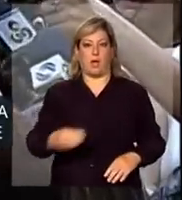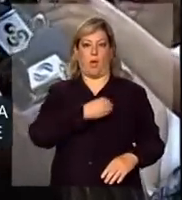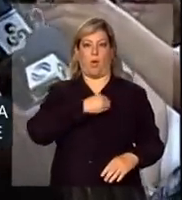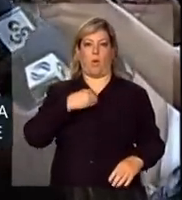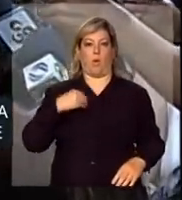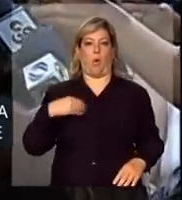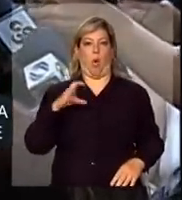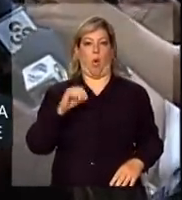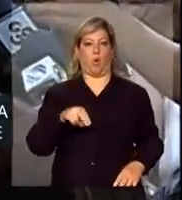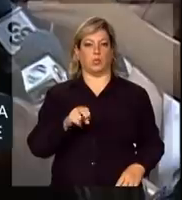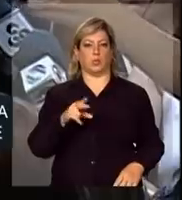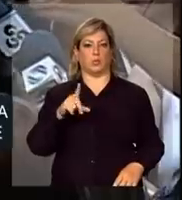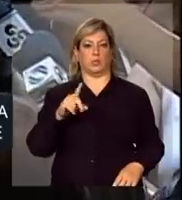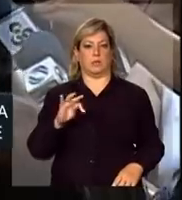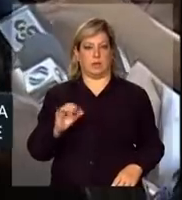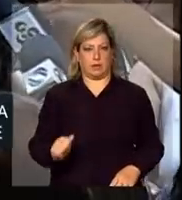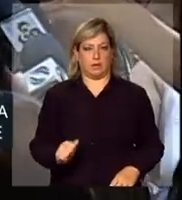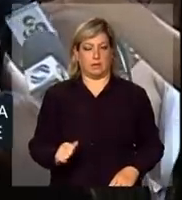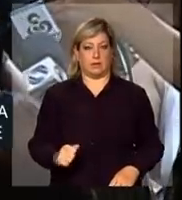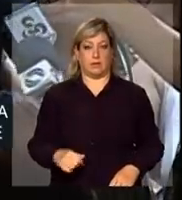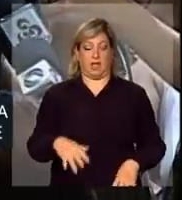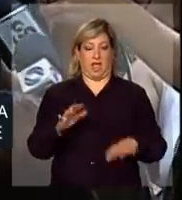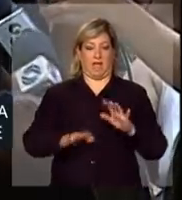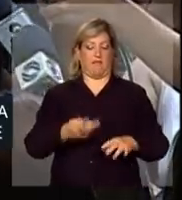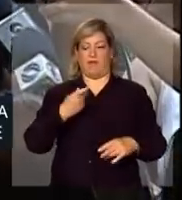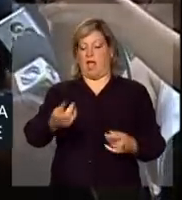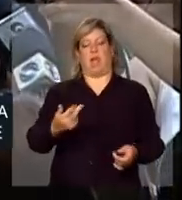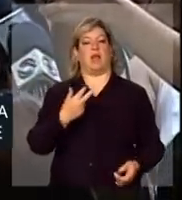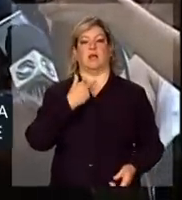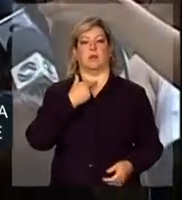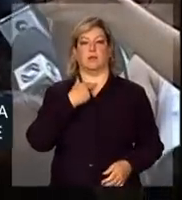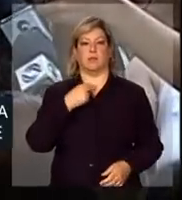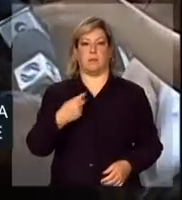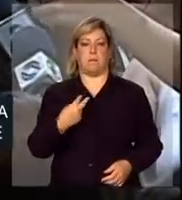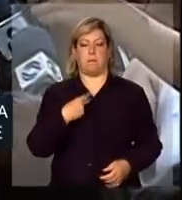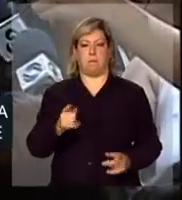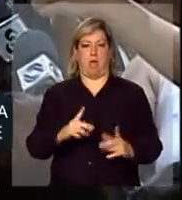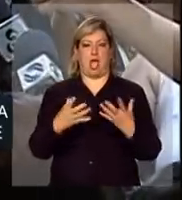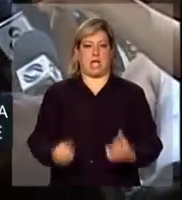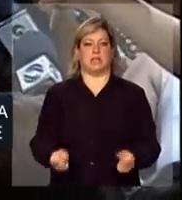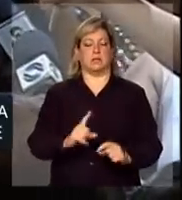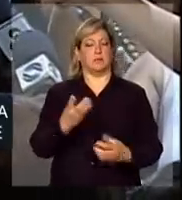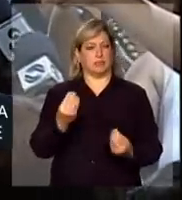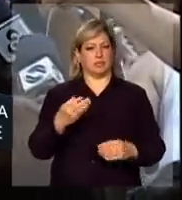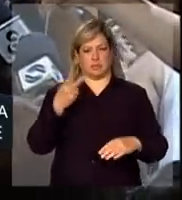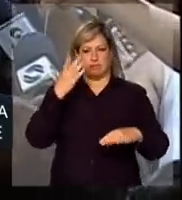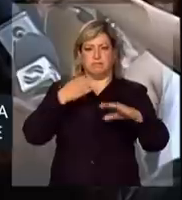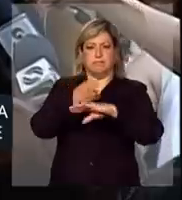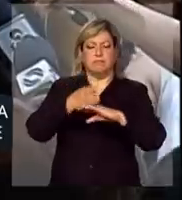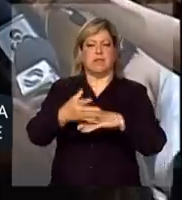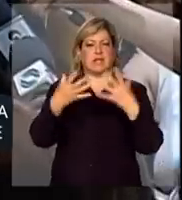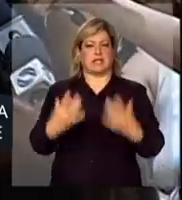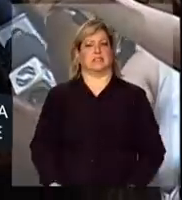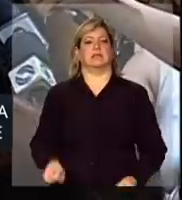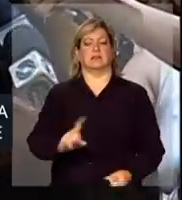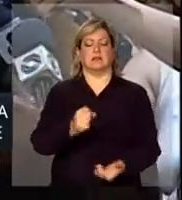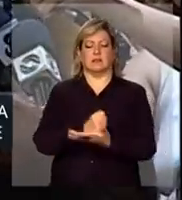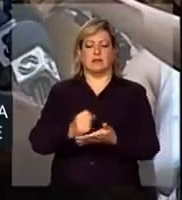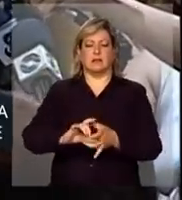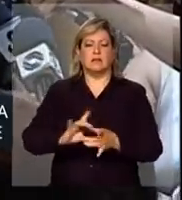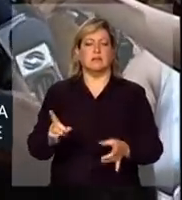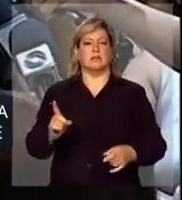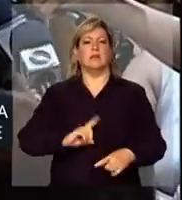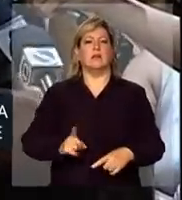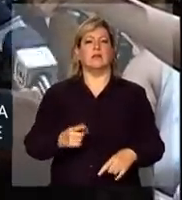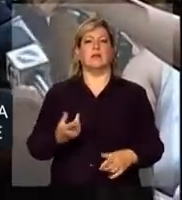daquele procedimento cirúrgico. Às vezes negava, dizendo que não tinha cobertura para isso, não justificava